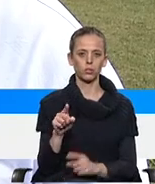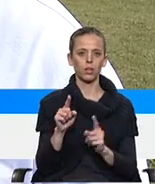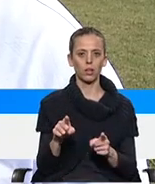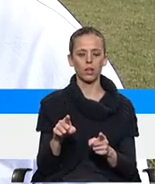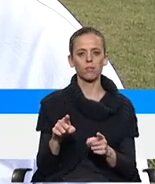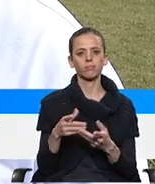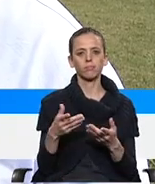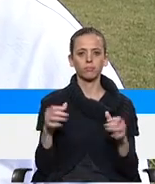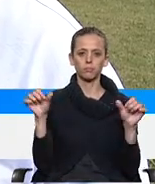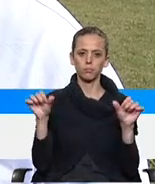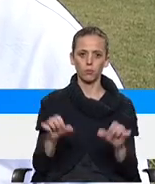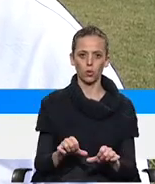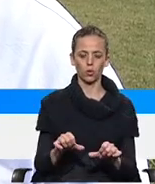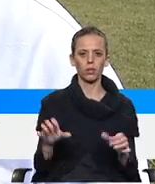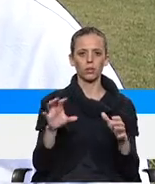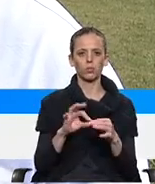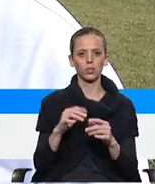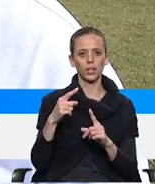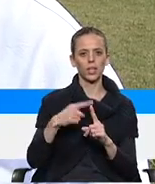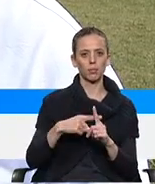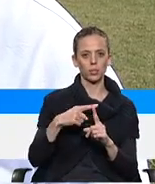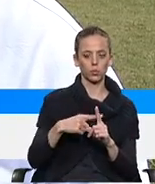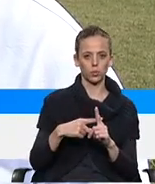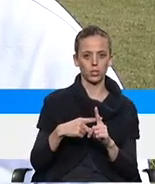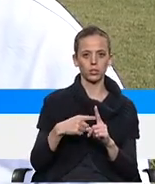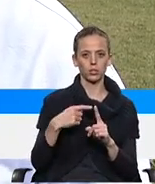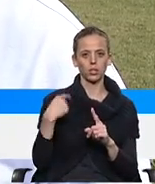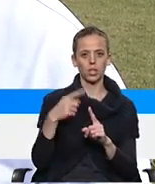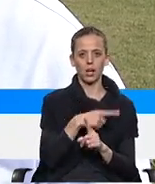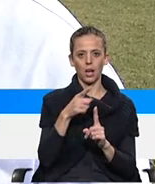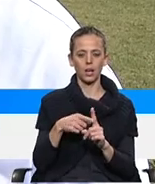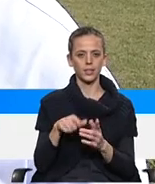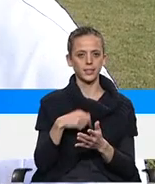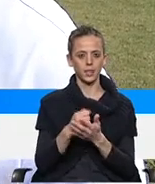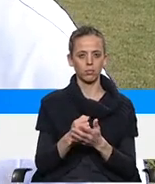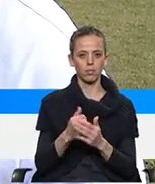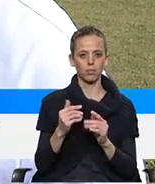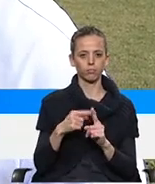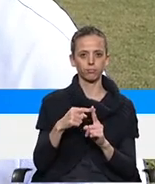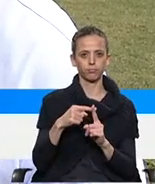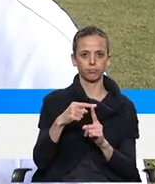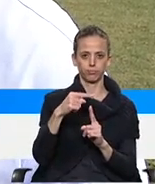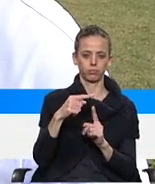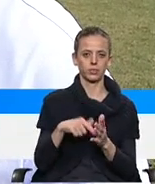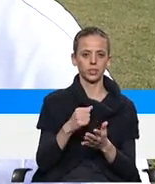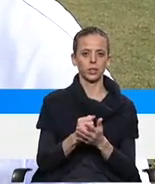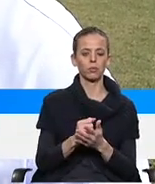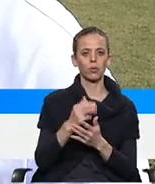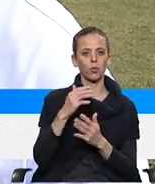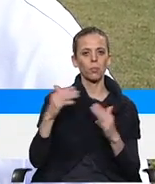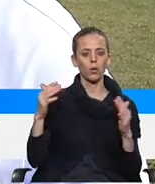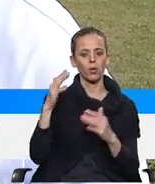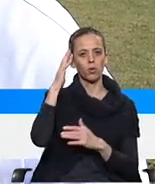vez pior, portanto, em termos de temperaturas constantemente todos os anos a subir. Portanto, o maior valor anterior,